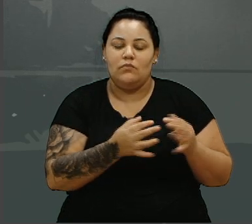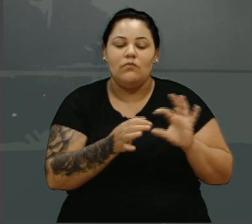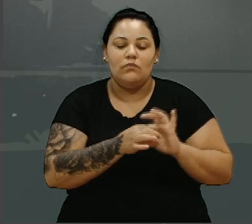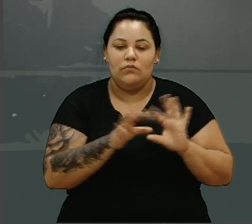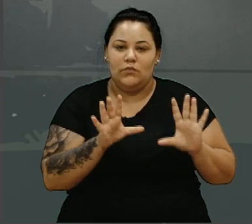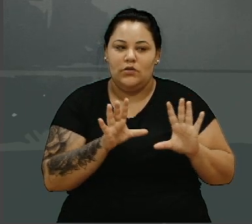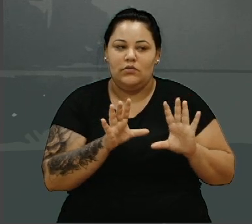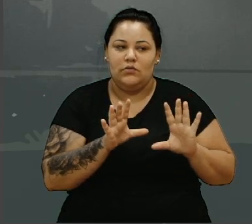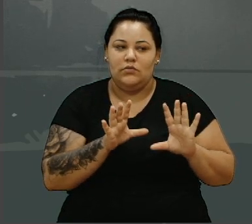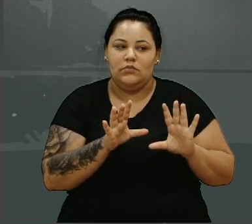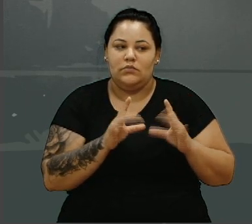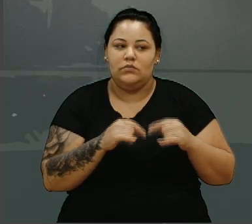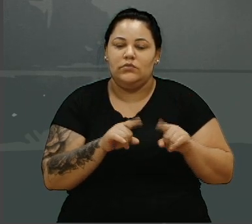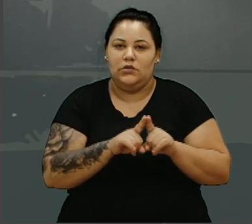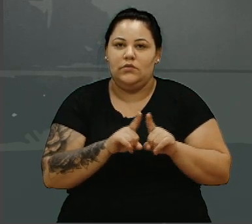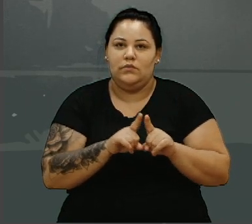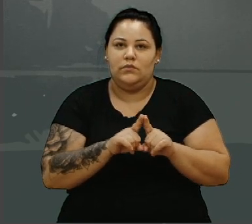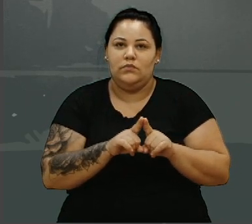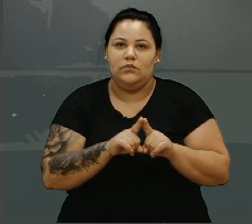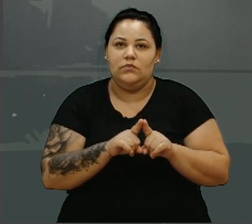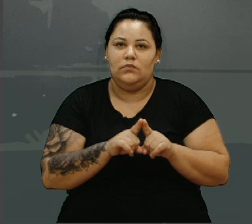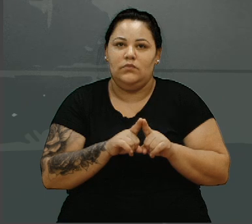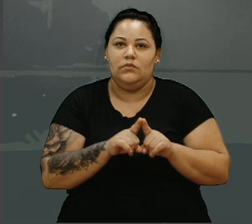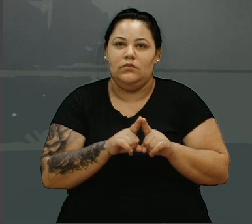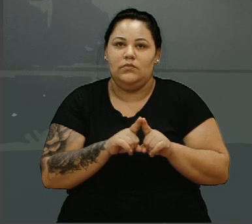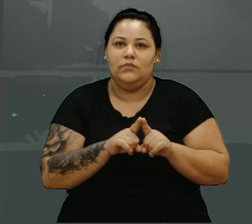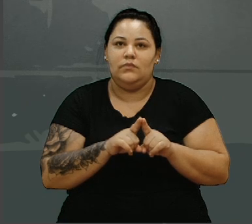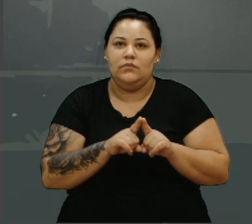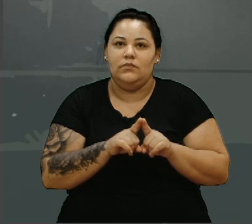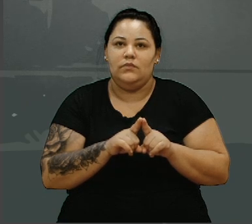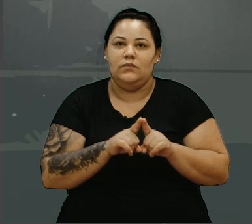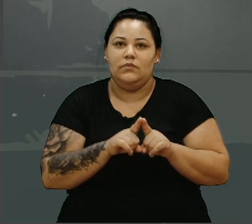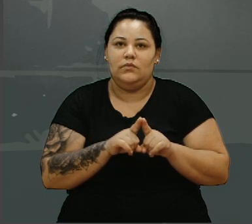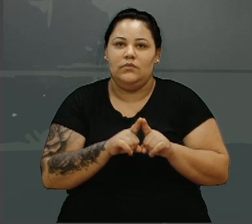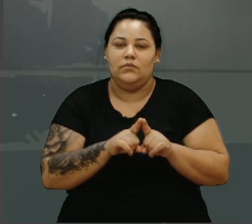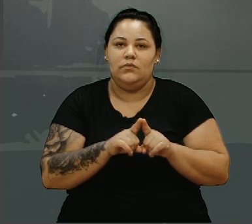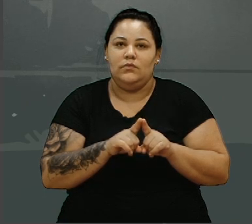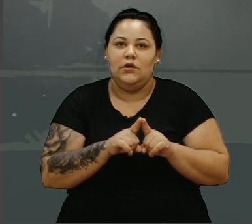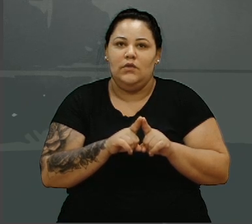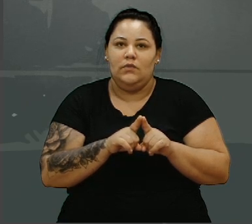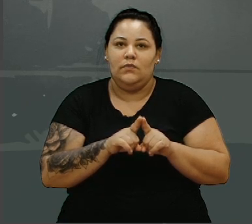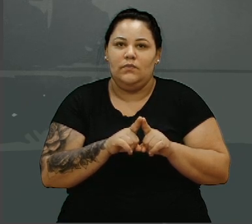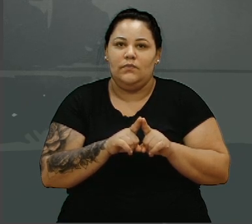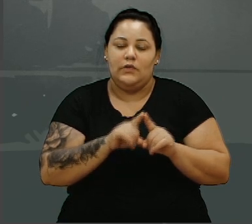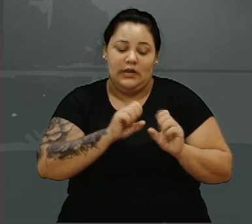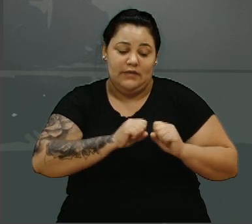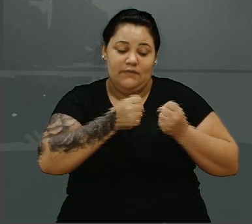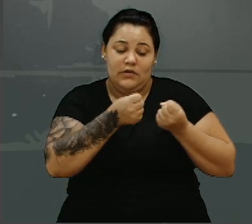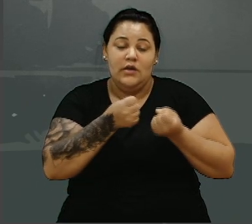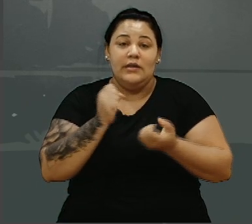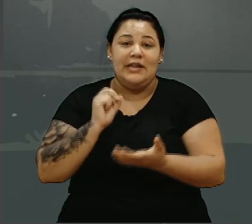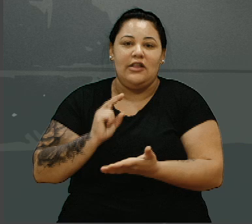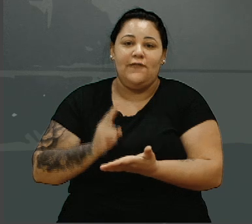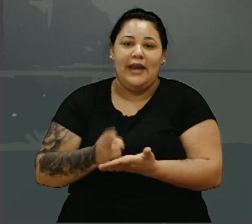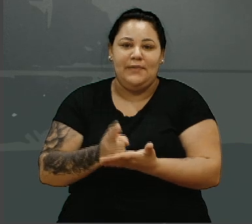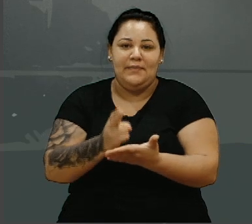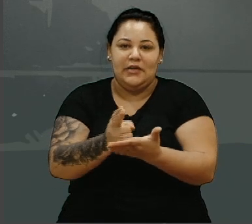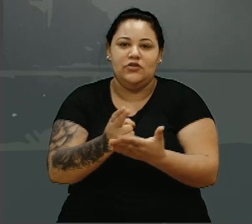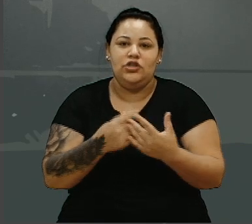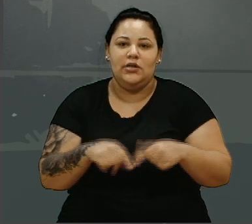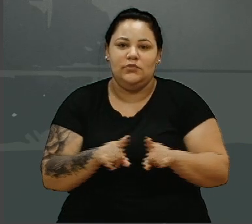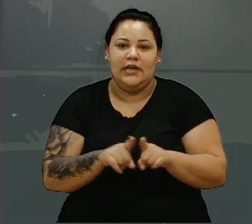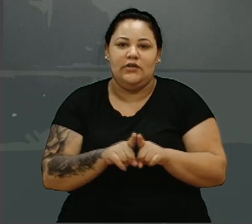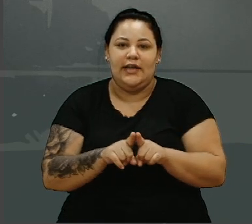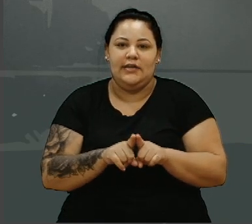liberdade, o respeito às famílias e a verdade. Seguimos firmes na defesa de um Estado que respeite a